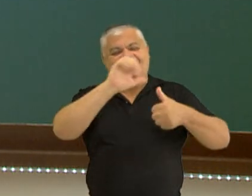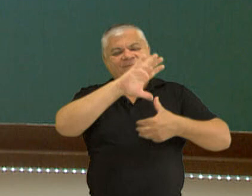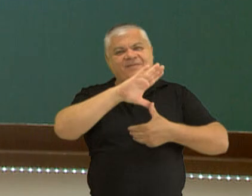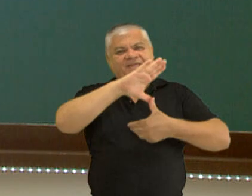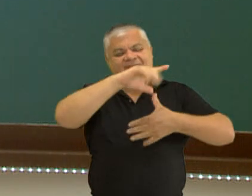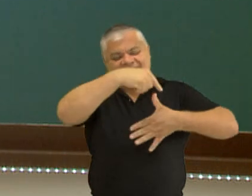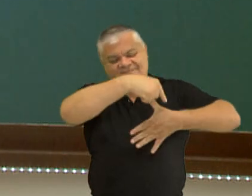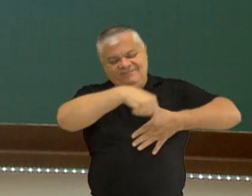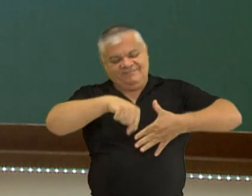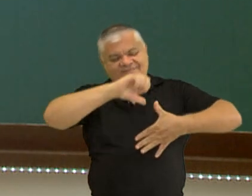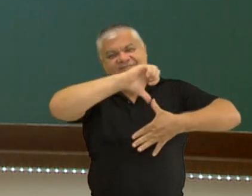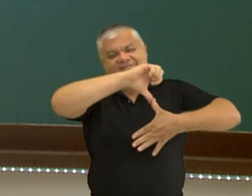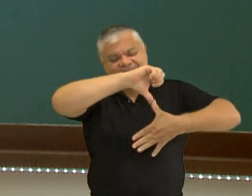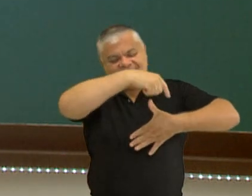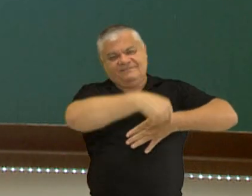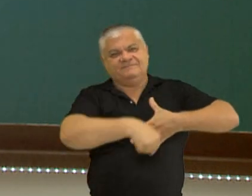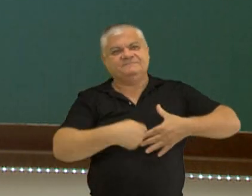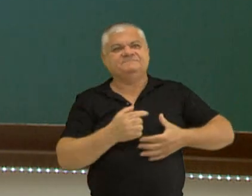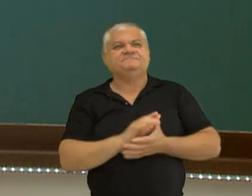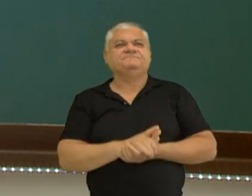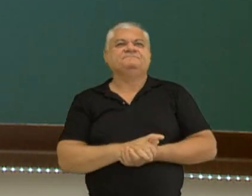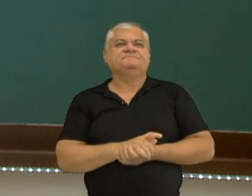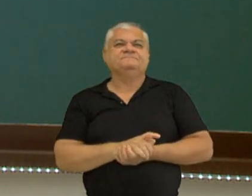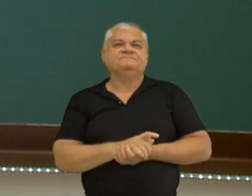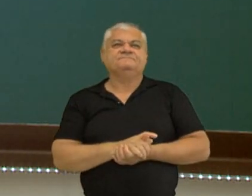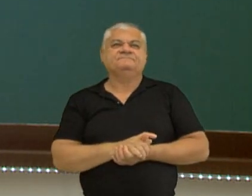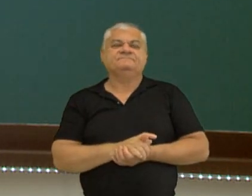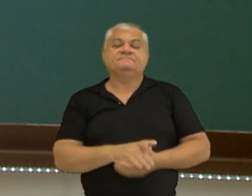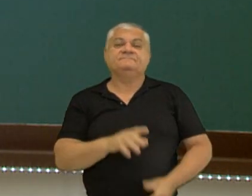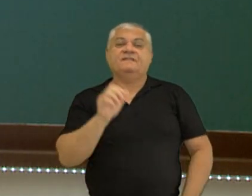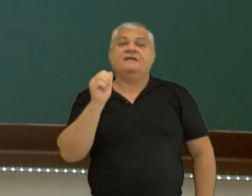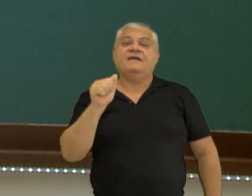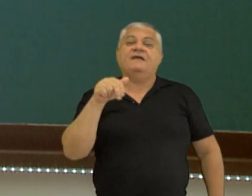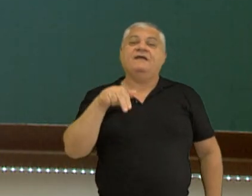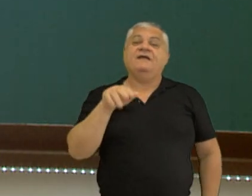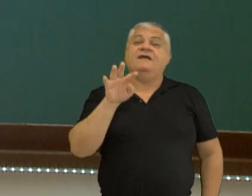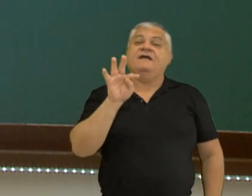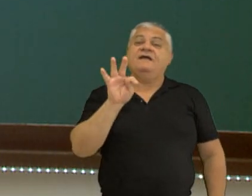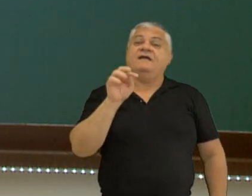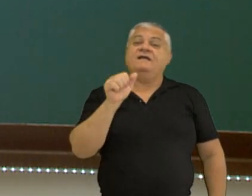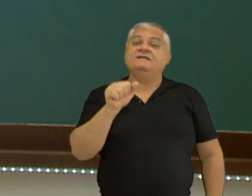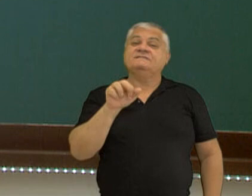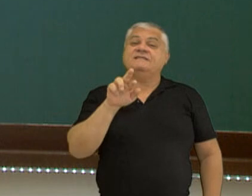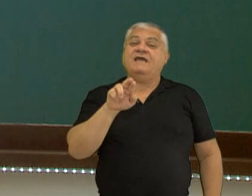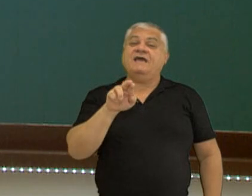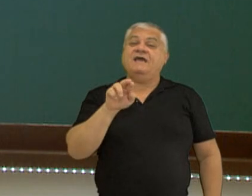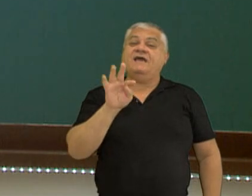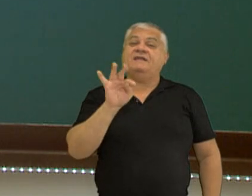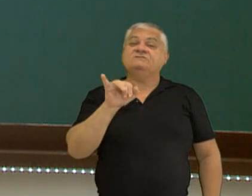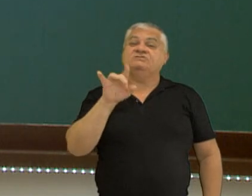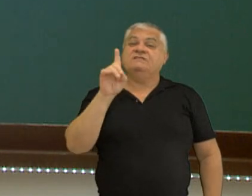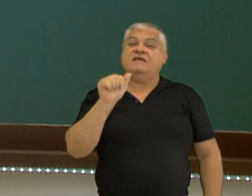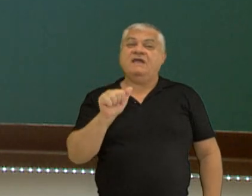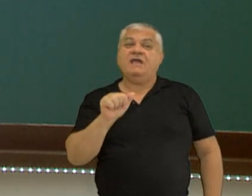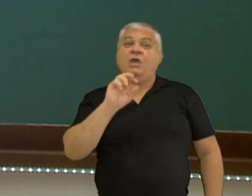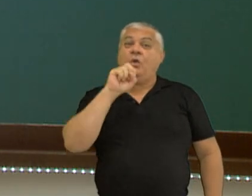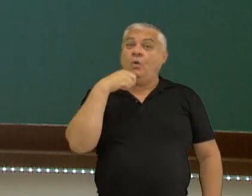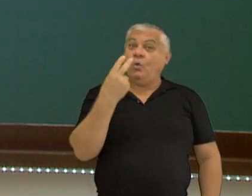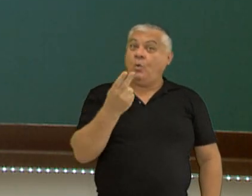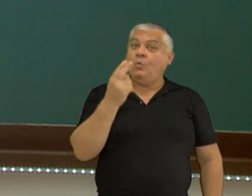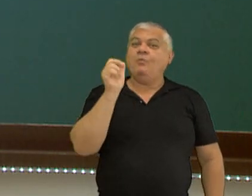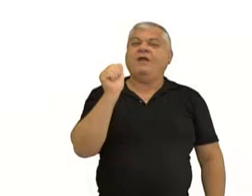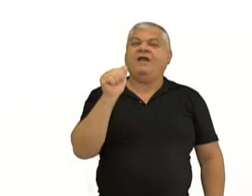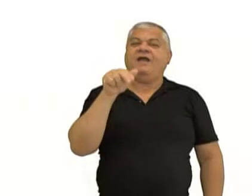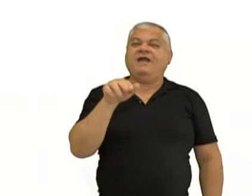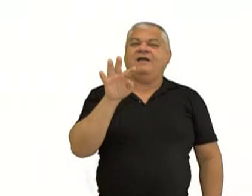Brasil está no continente americano. Aí nós temos Antártida, ou Antártica, pode falar das duas formas, tá? Que